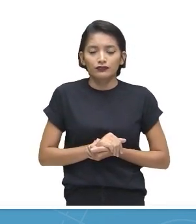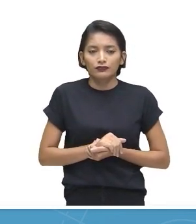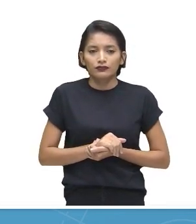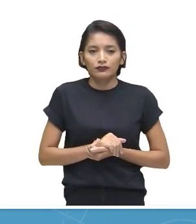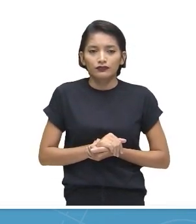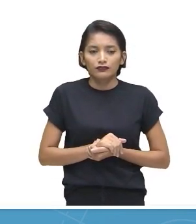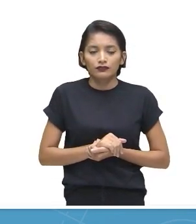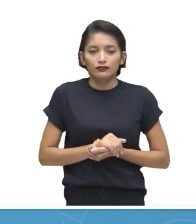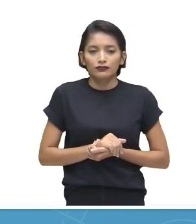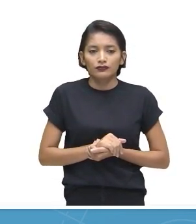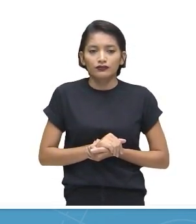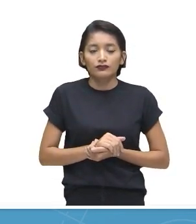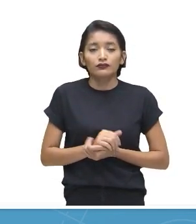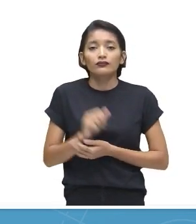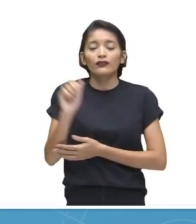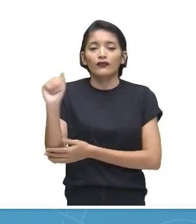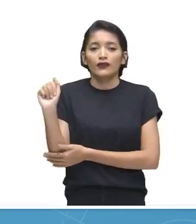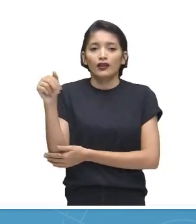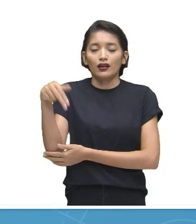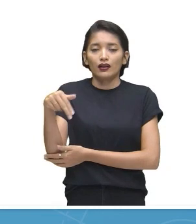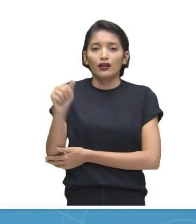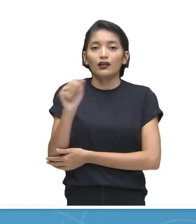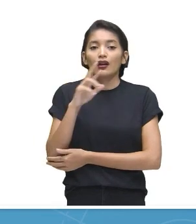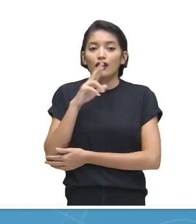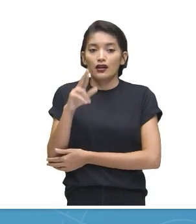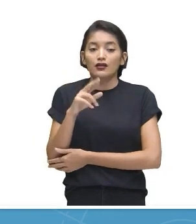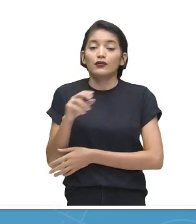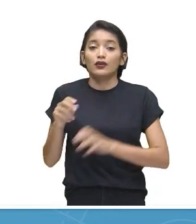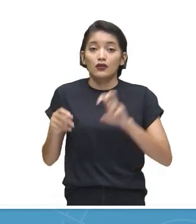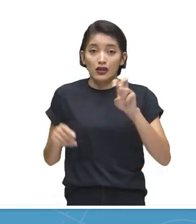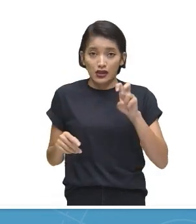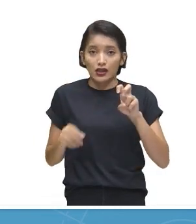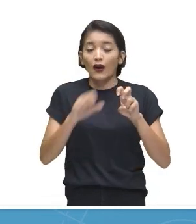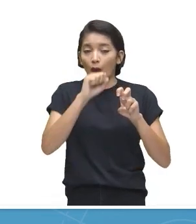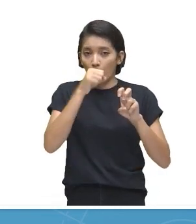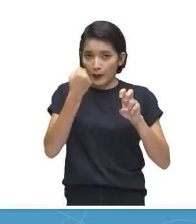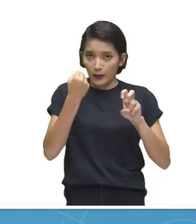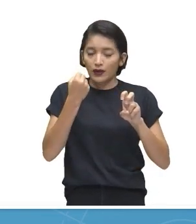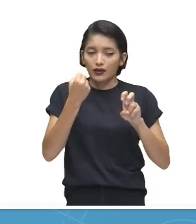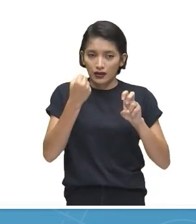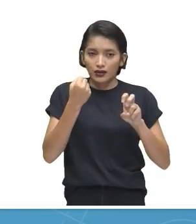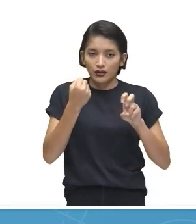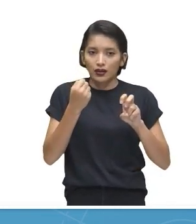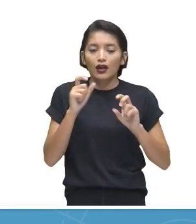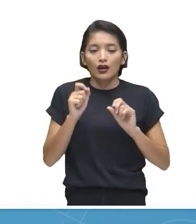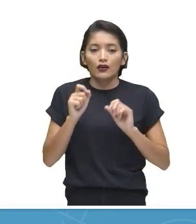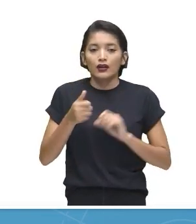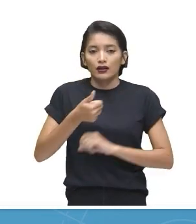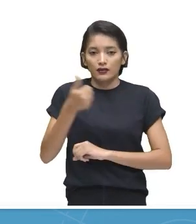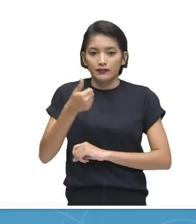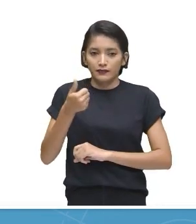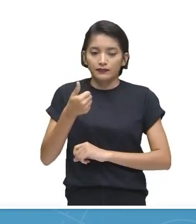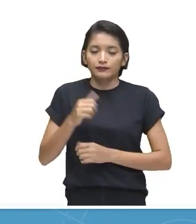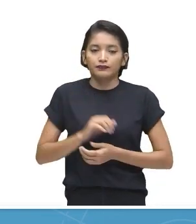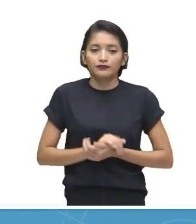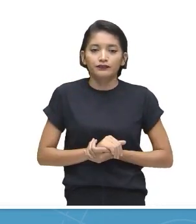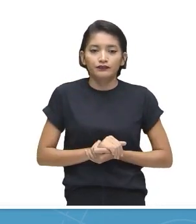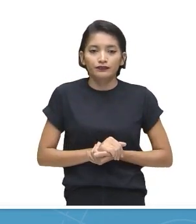O pessoal está respondendo ali, a Ana respondeu ali 5 pães, né? A resposta que tiver ali falando em pães é a primeira questão.